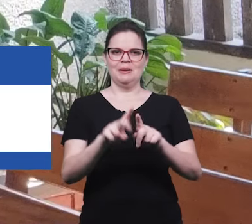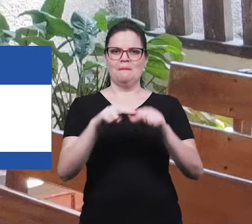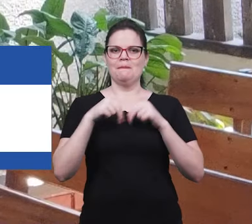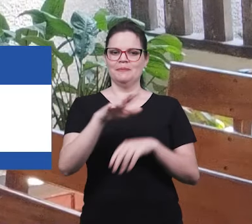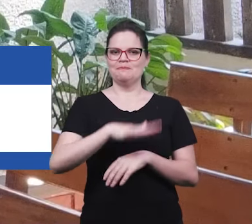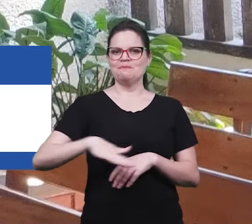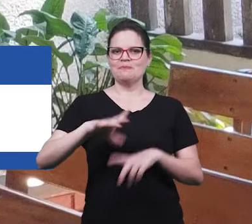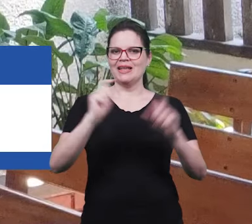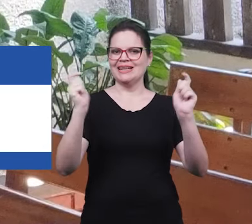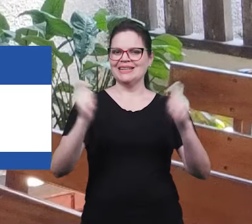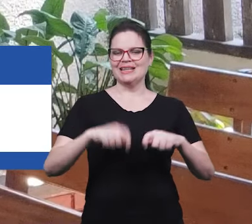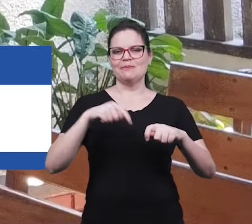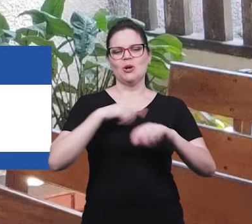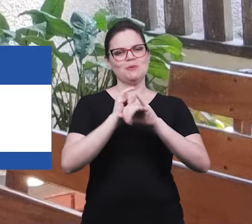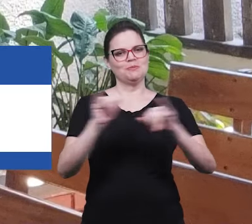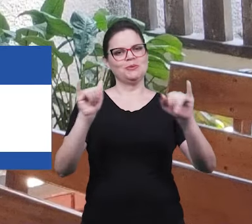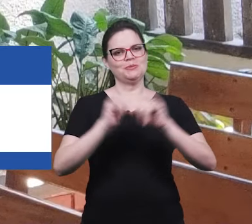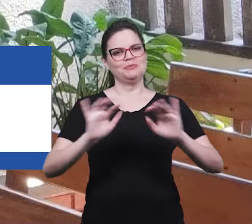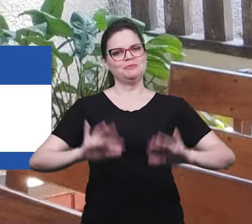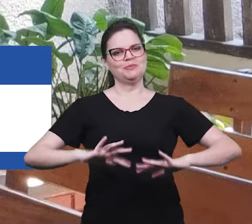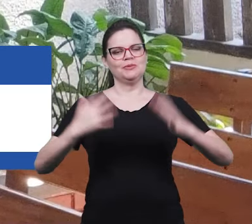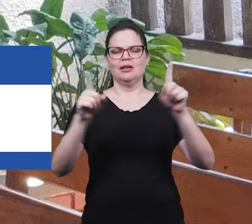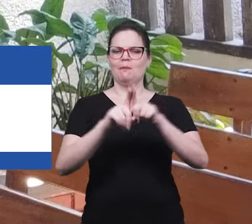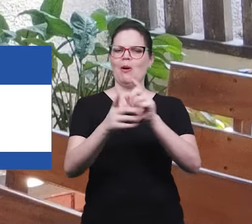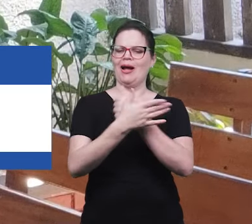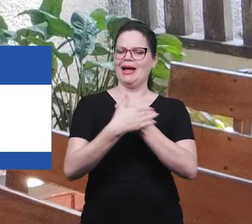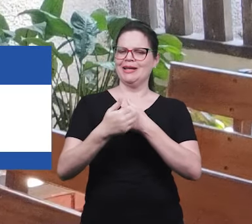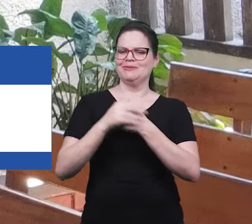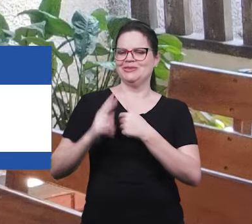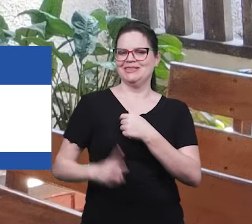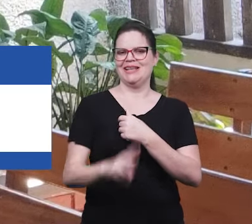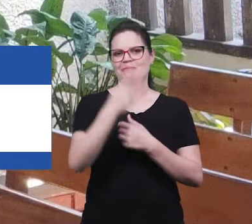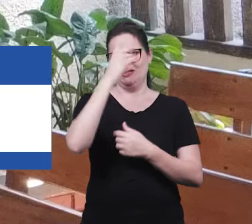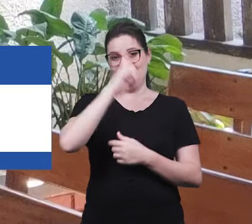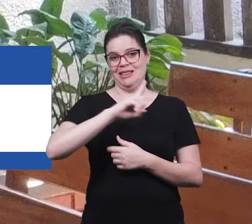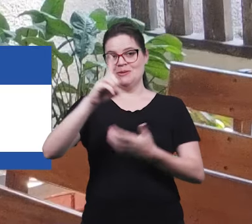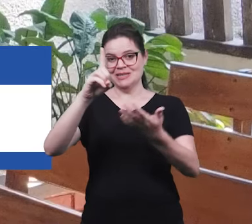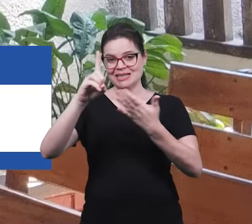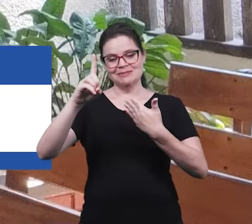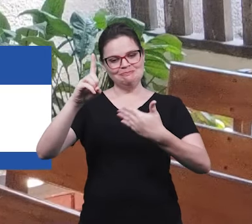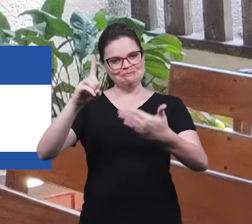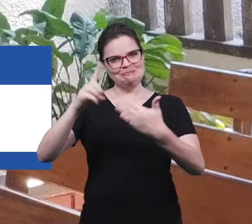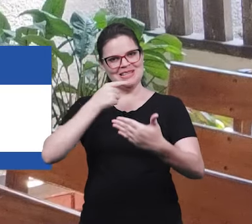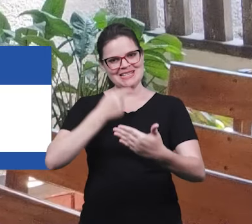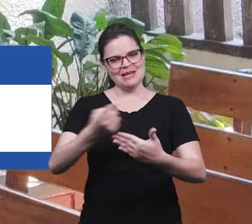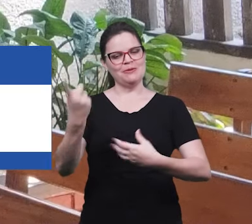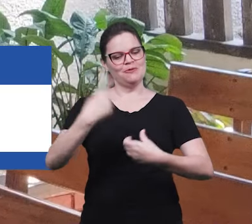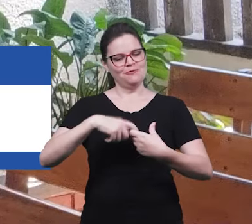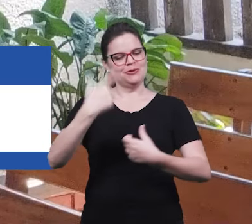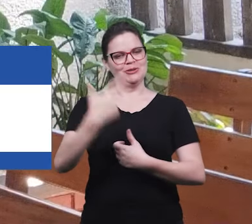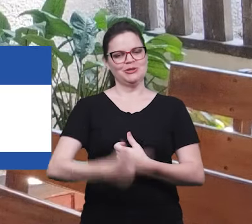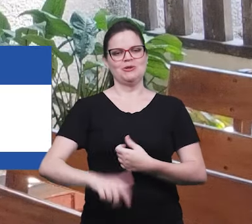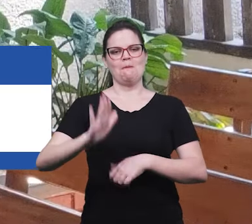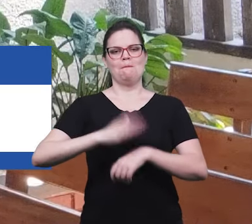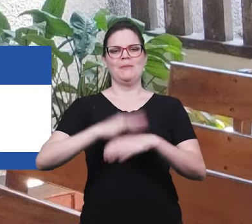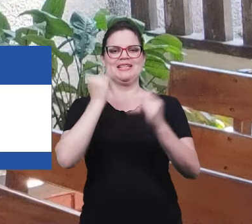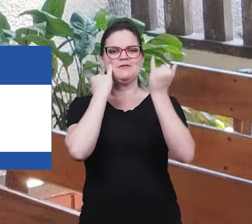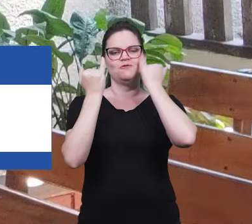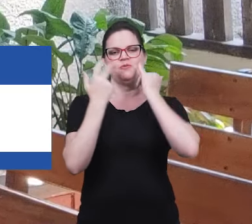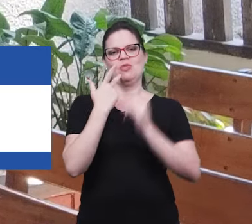pelo espaço e carinho que assim nos concede e se Deus quiser estaremos de volta a semana que vem mais